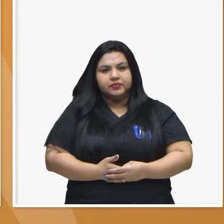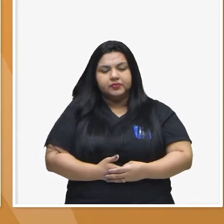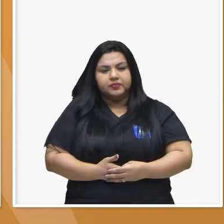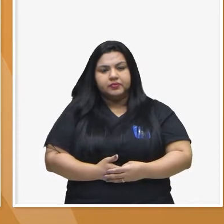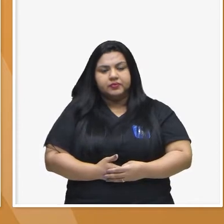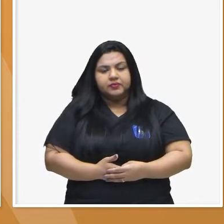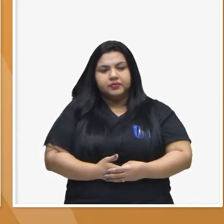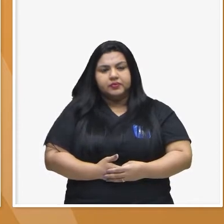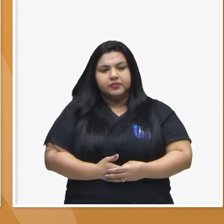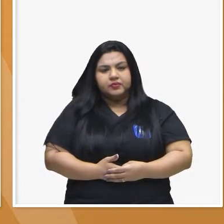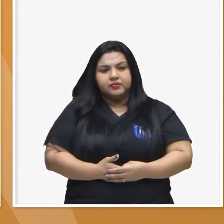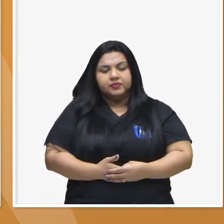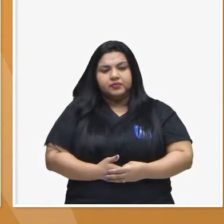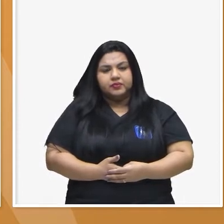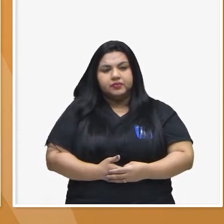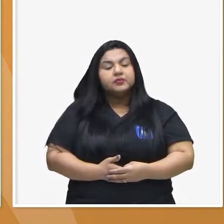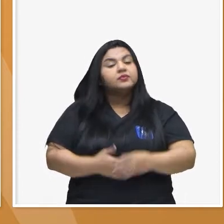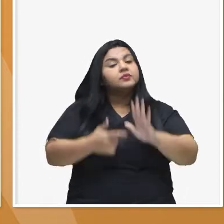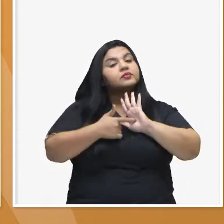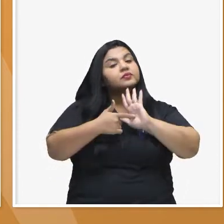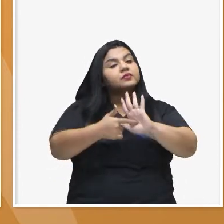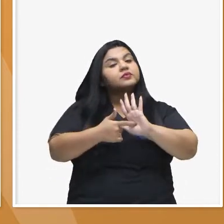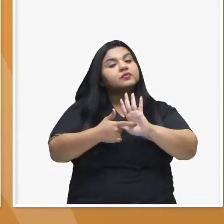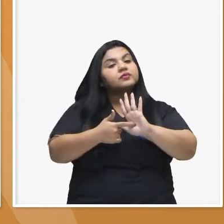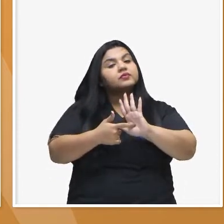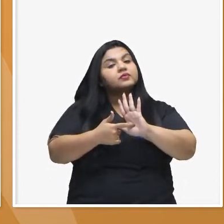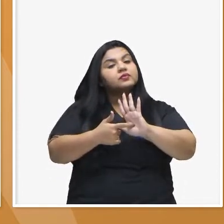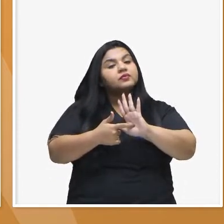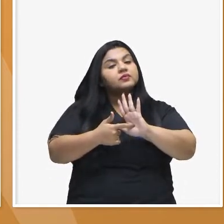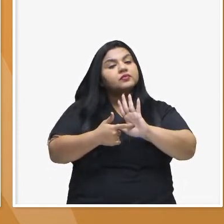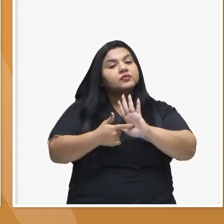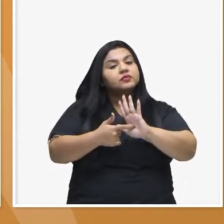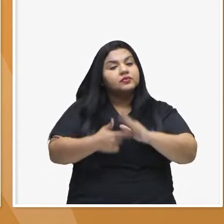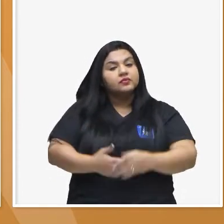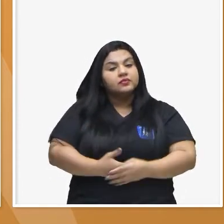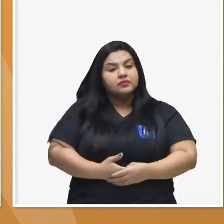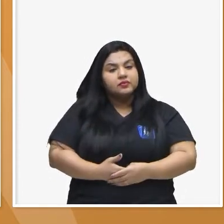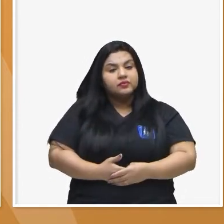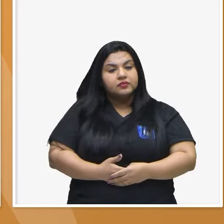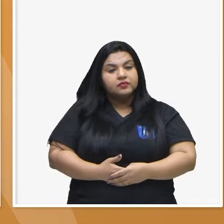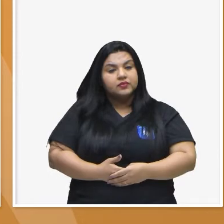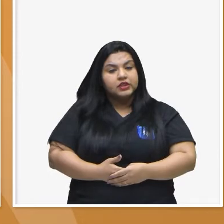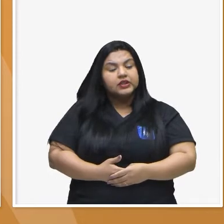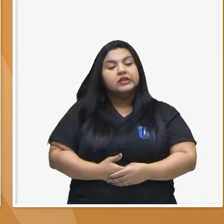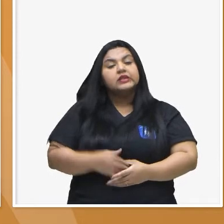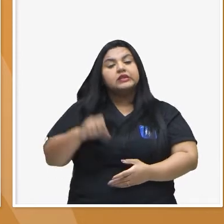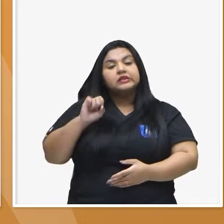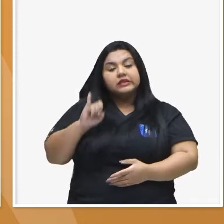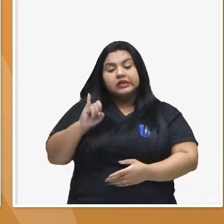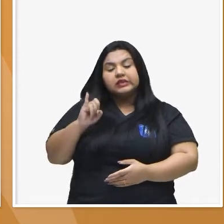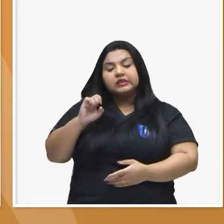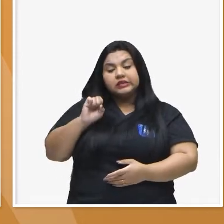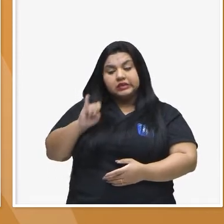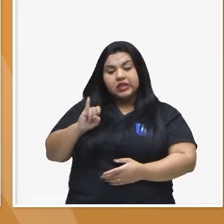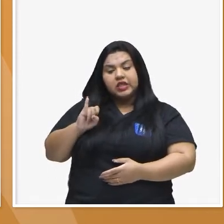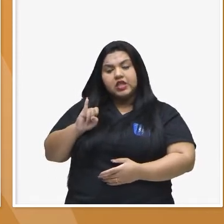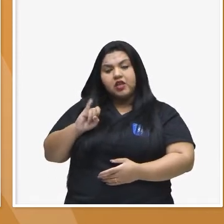Ele vai trabalhar isso aí a partir do ser em si, do ser fora de si e do ser para